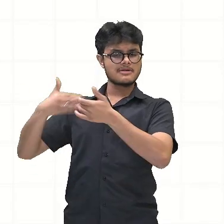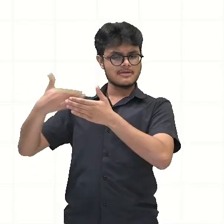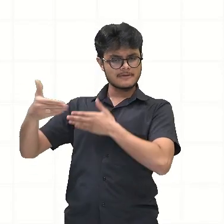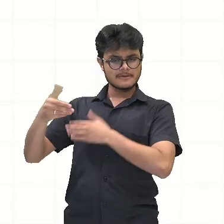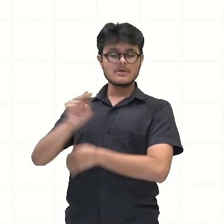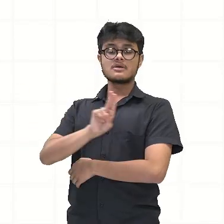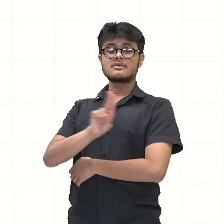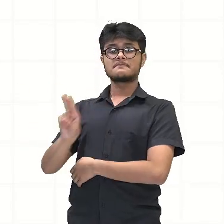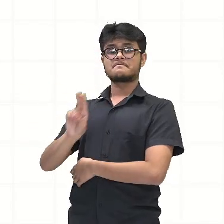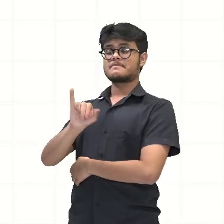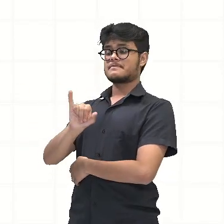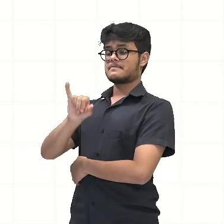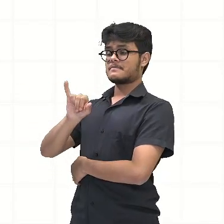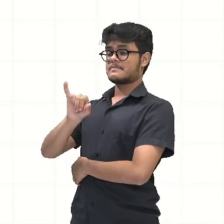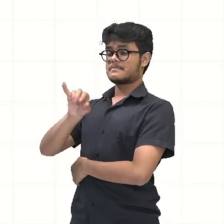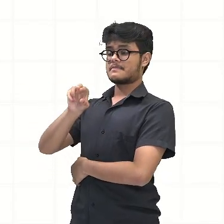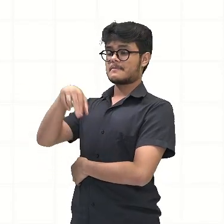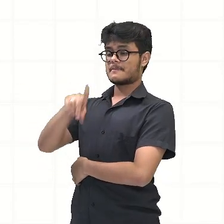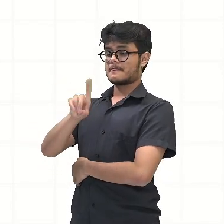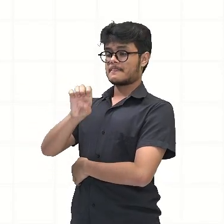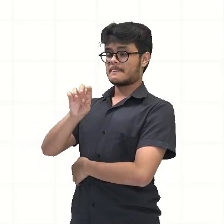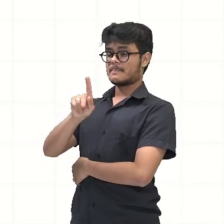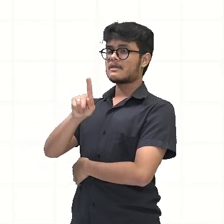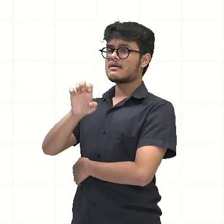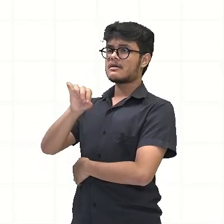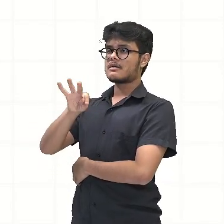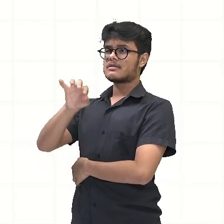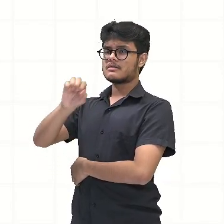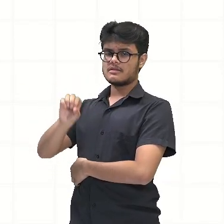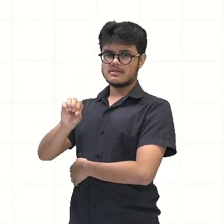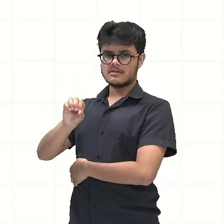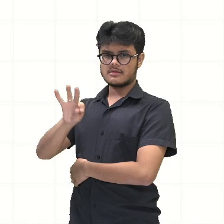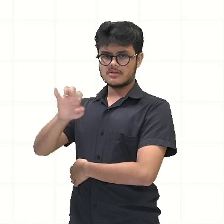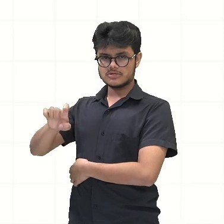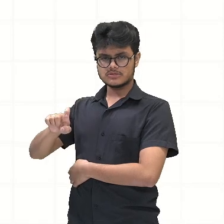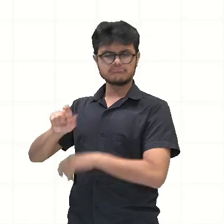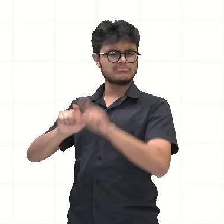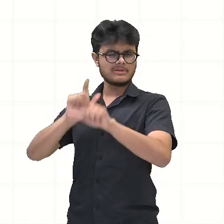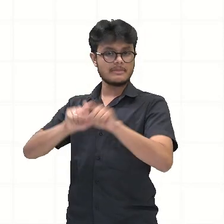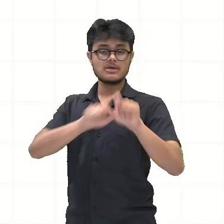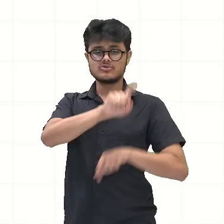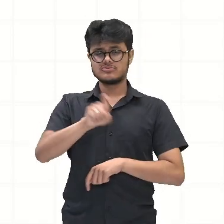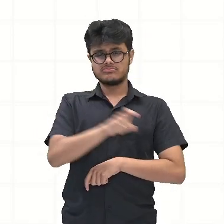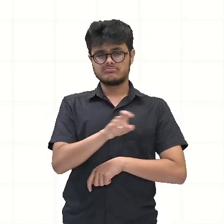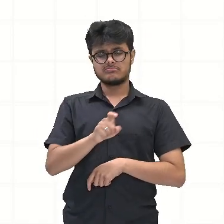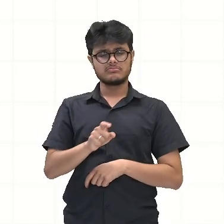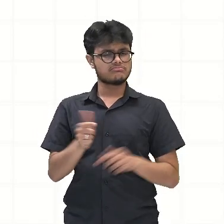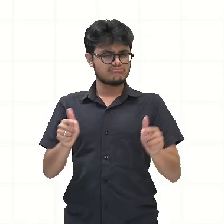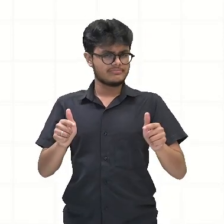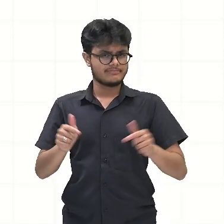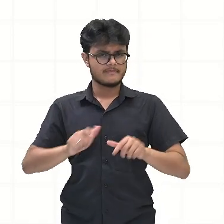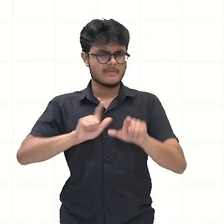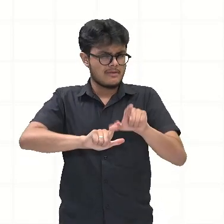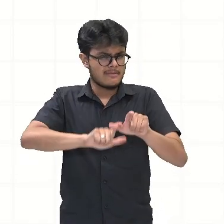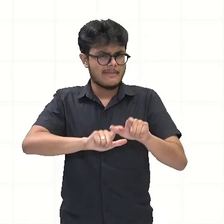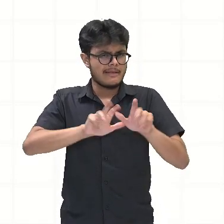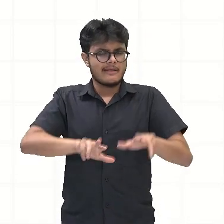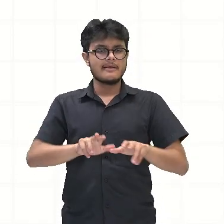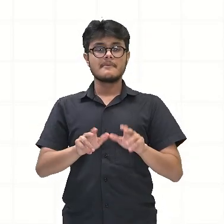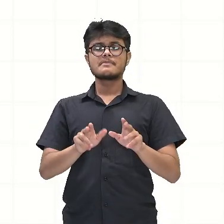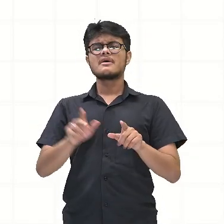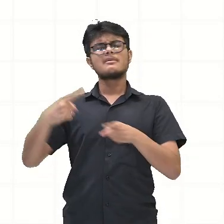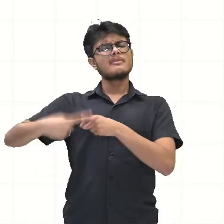termo independente, tá bom? Então, o termo C é conhecido como termo independente. Professor, por que